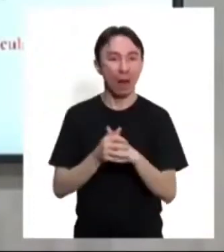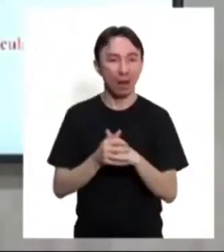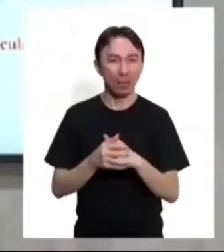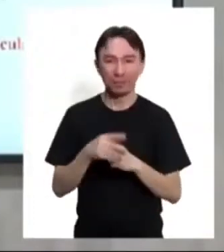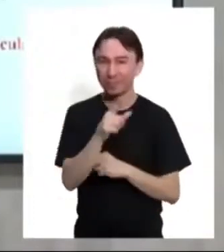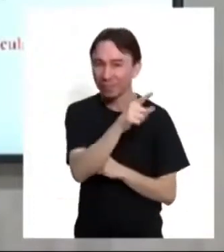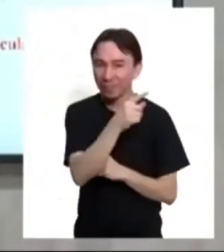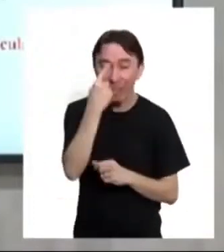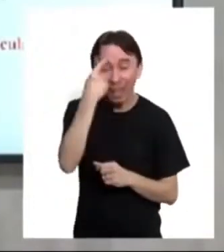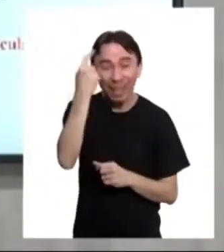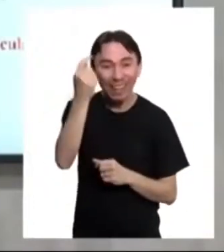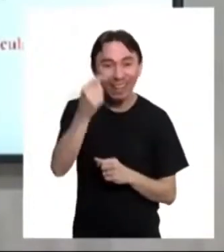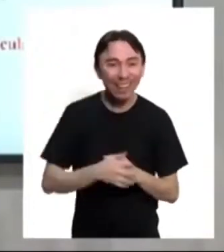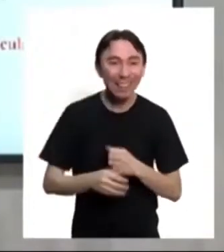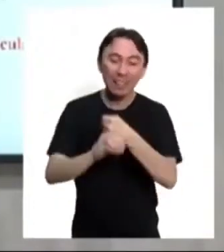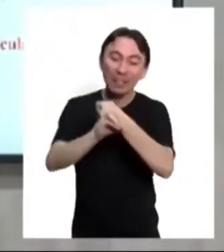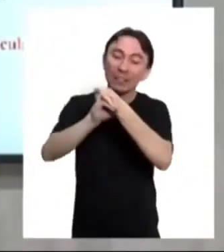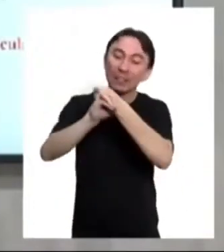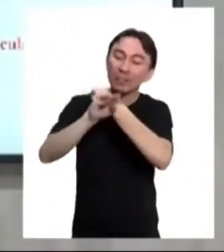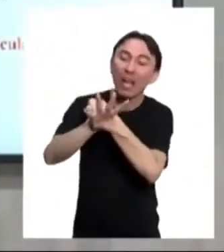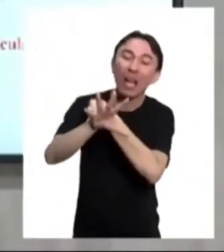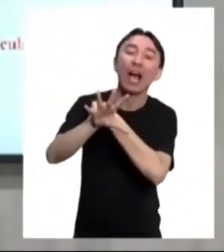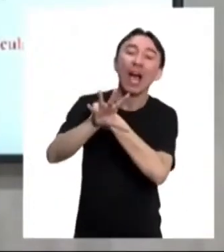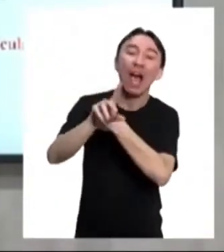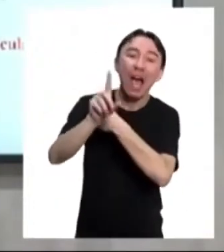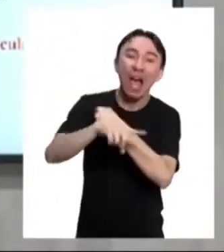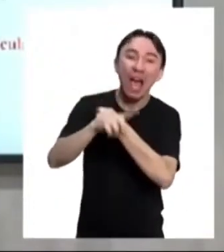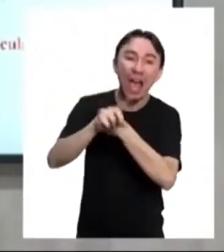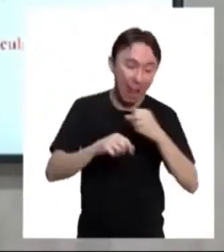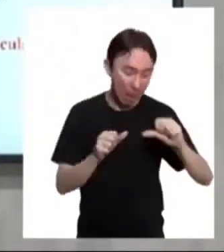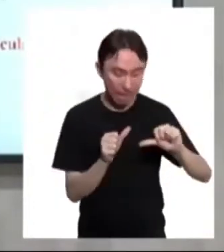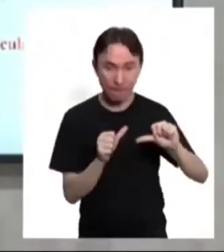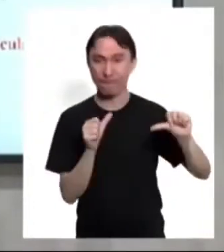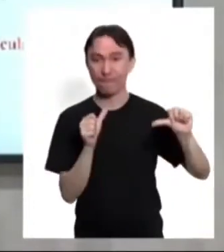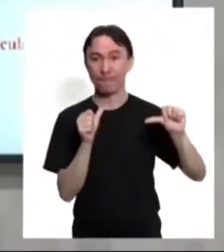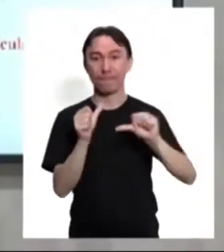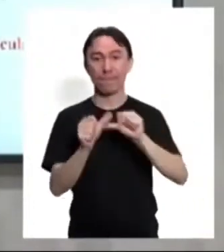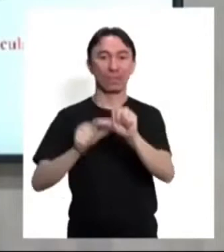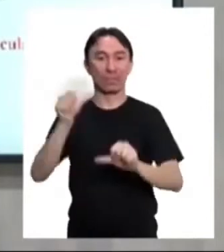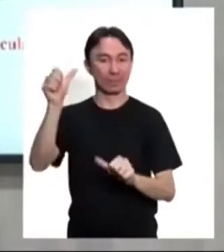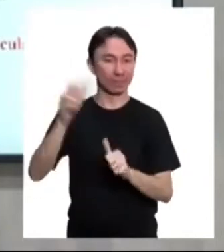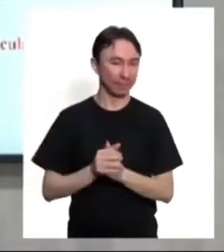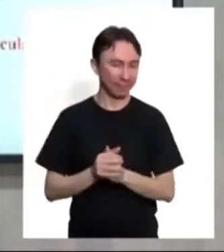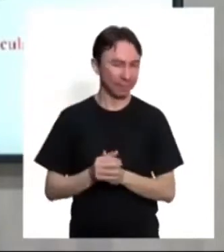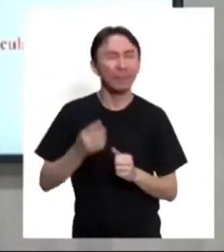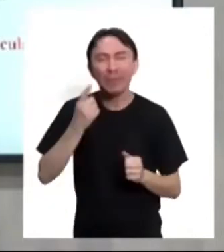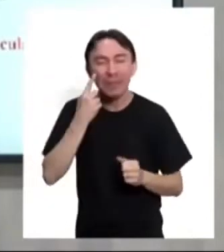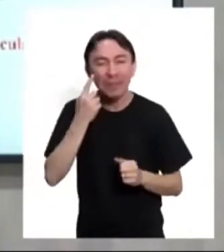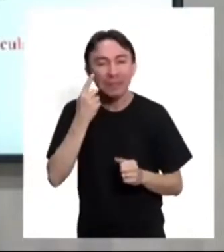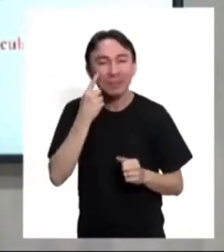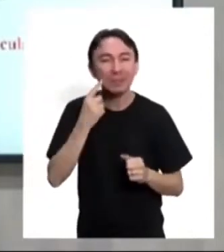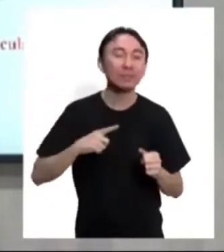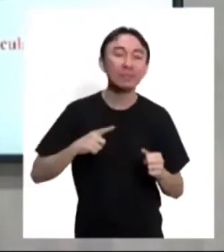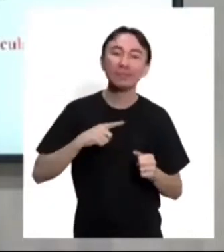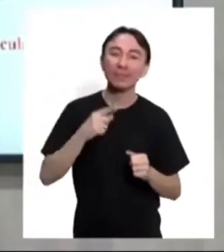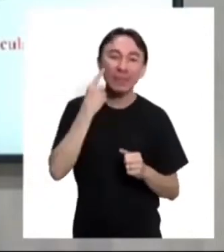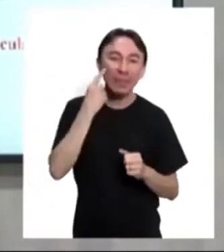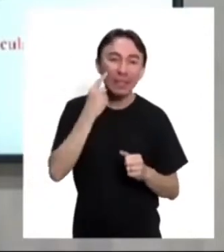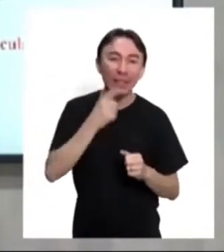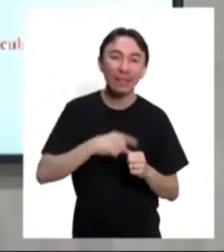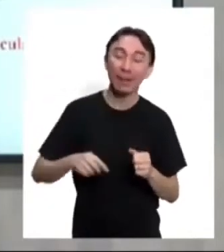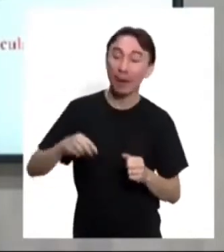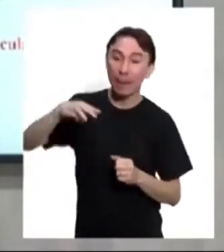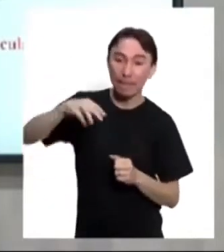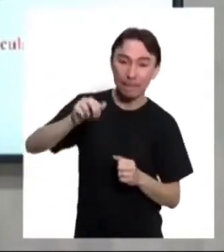nós chamamos de transmutação, se modifica. Então, observem que a massa de alfa vale